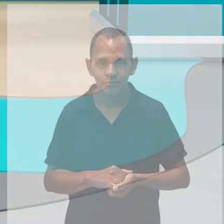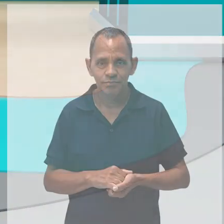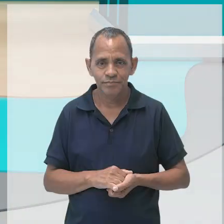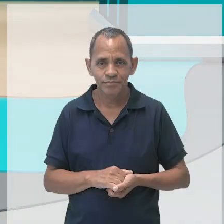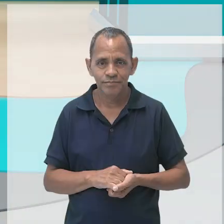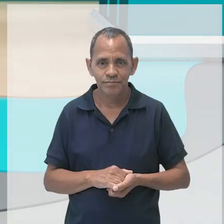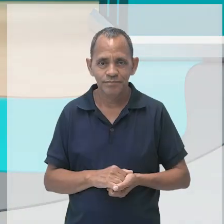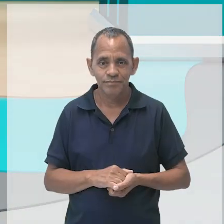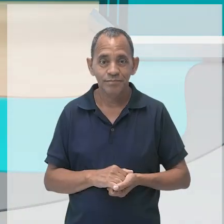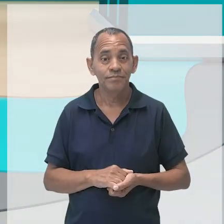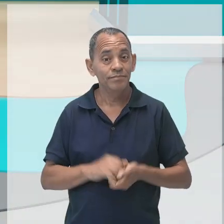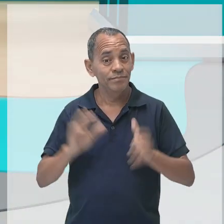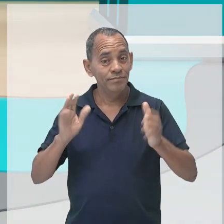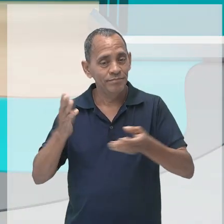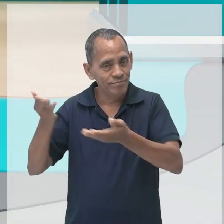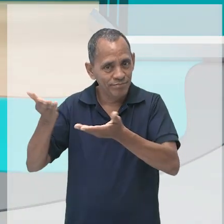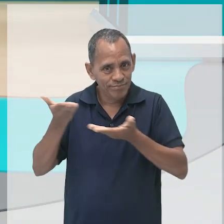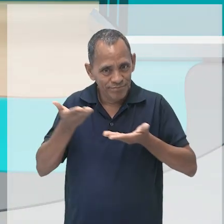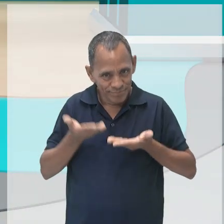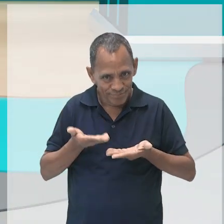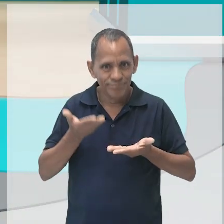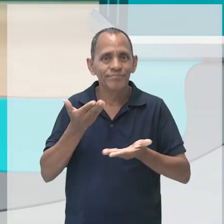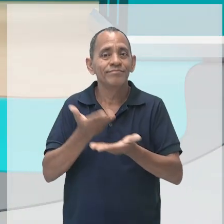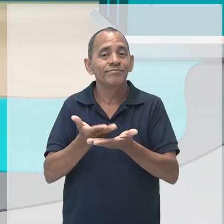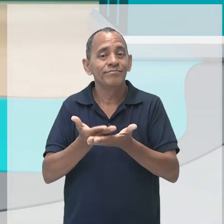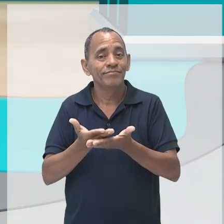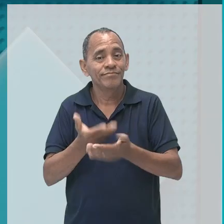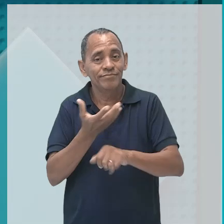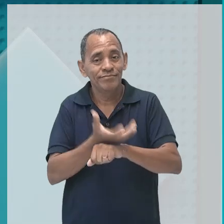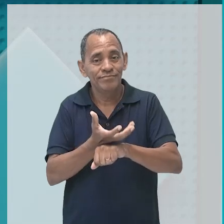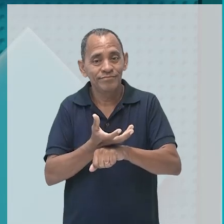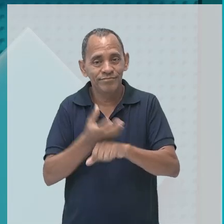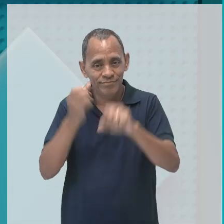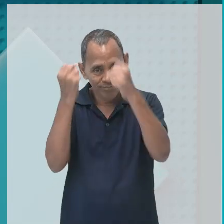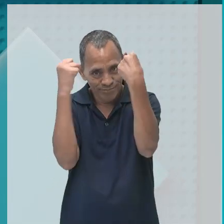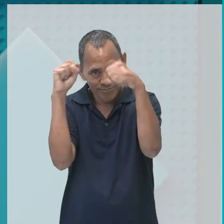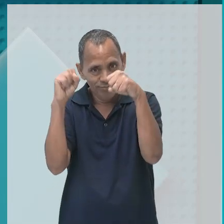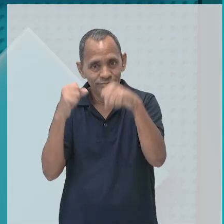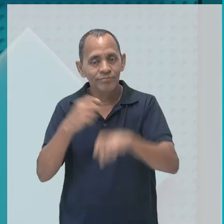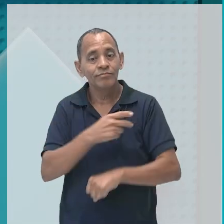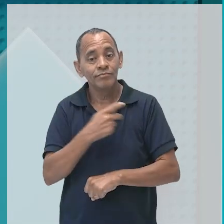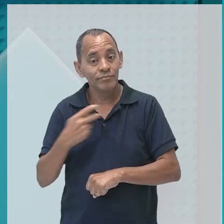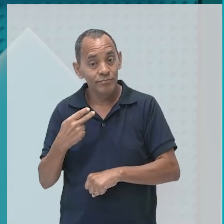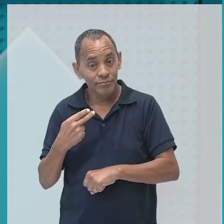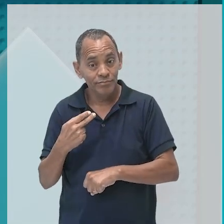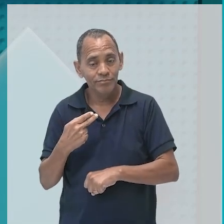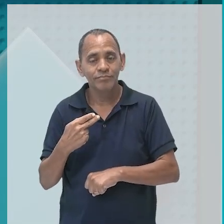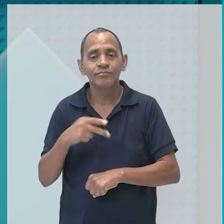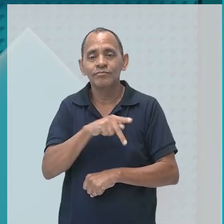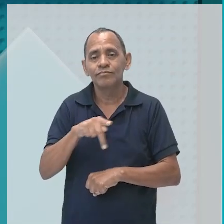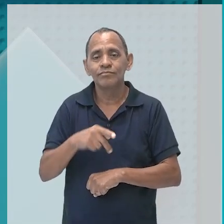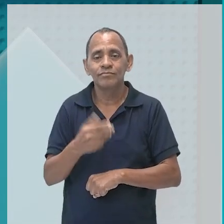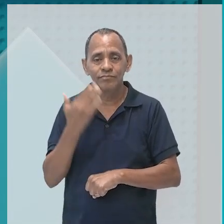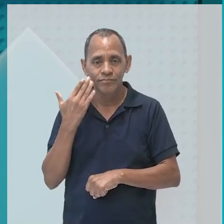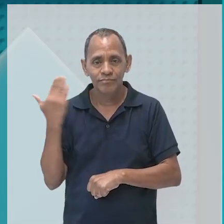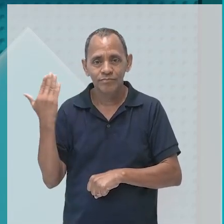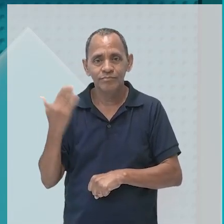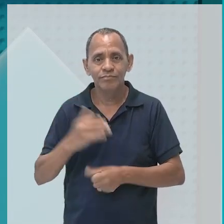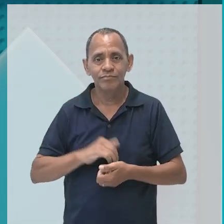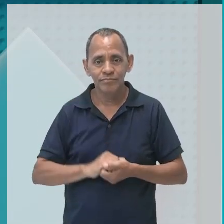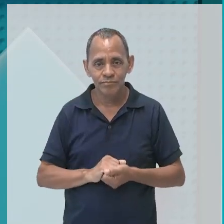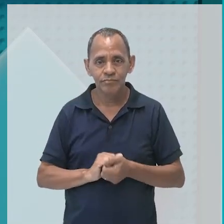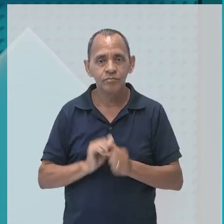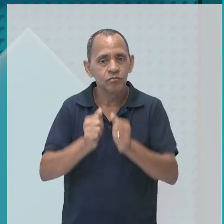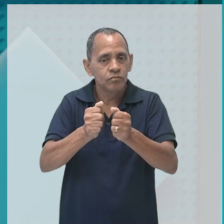E aí, alunos, sejam bem-vindos a mais uma aula de educação física. Eu sou a professora Rafaela Pinheiro, estarei com vocês aqui nesse